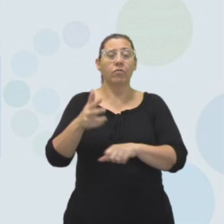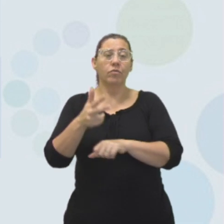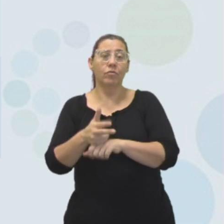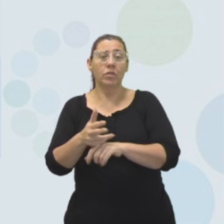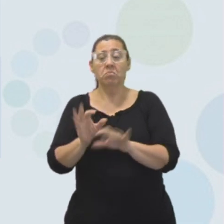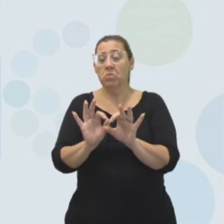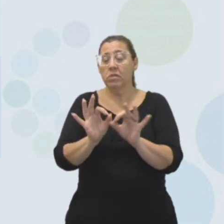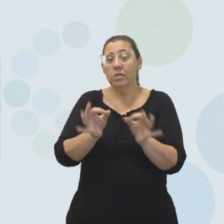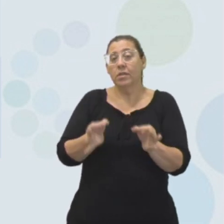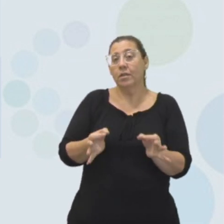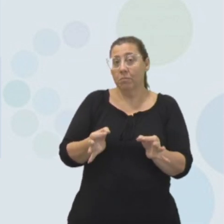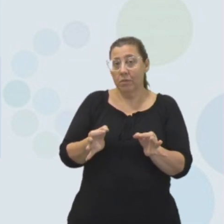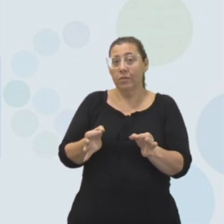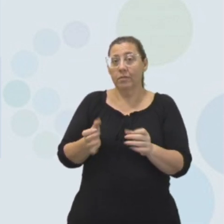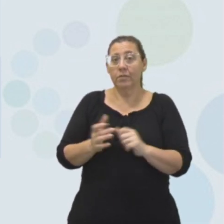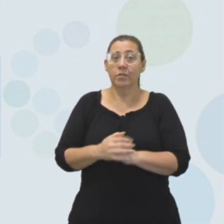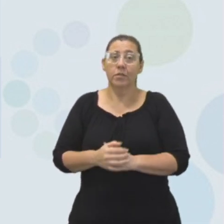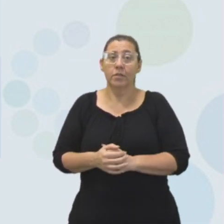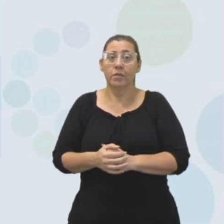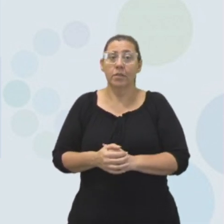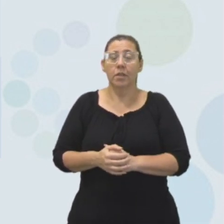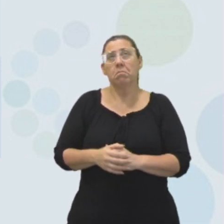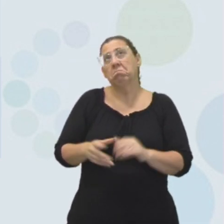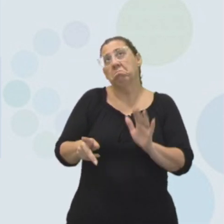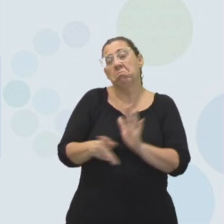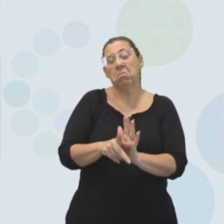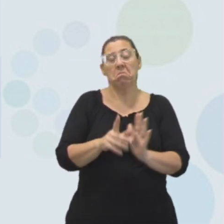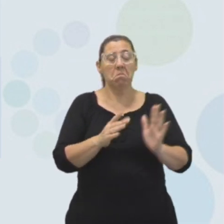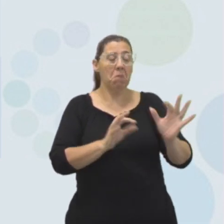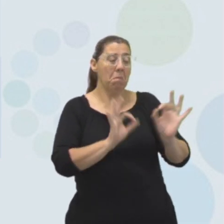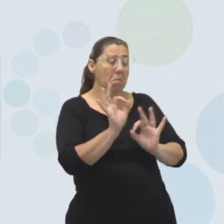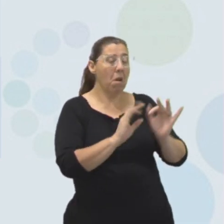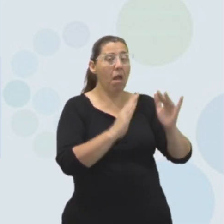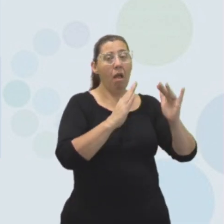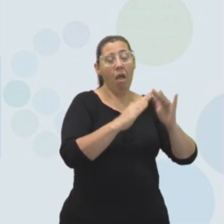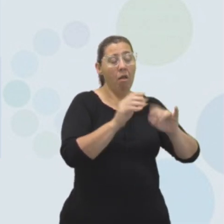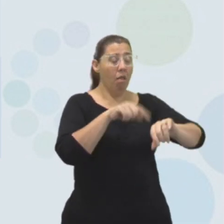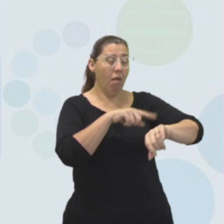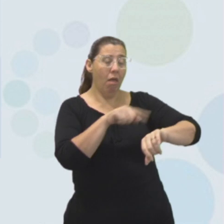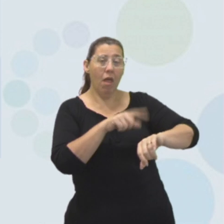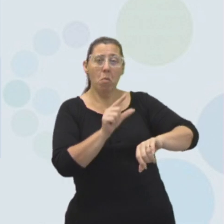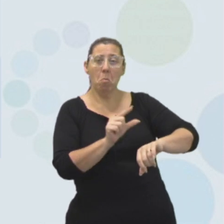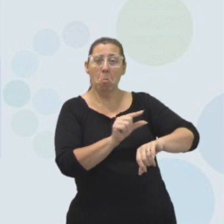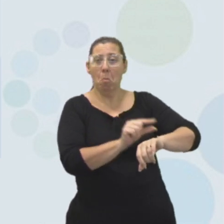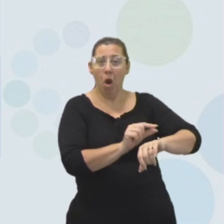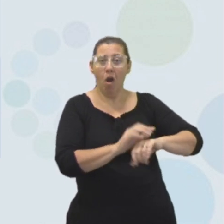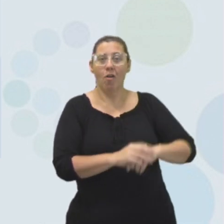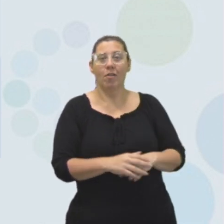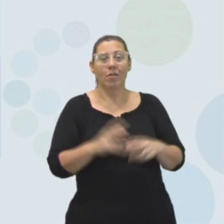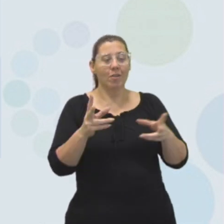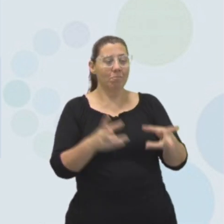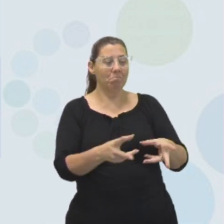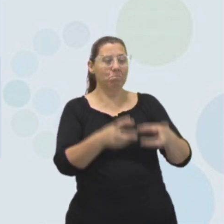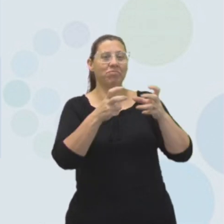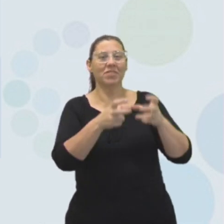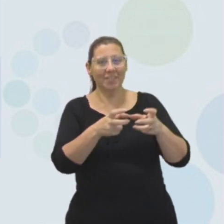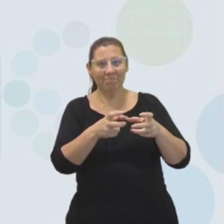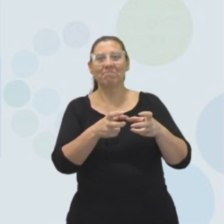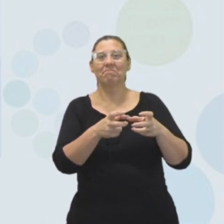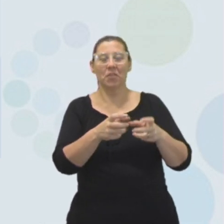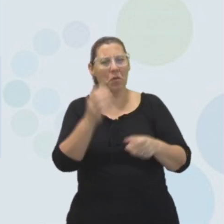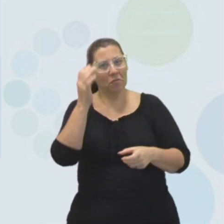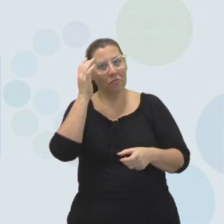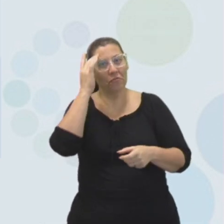mais simples, de forma mais caseira, com menor tempo, menor recurso, visa mais a